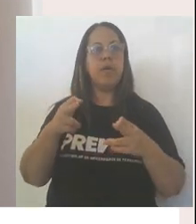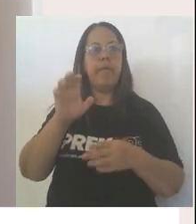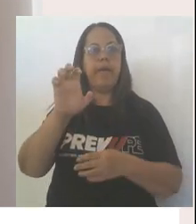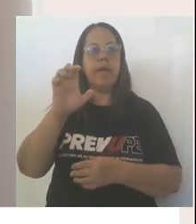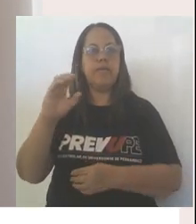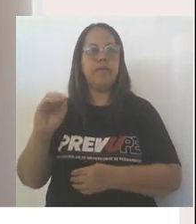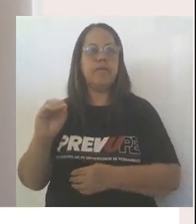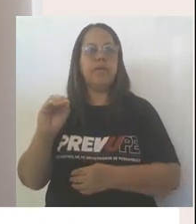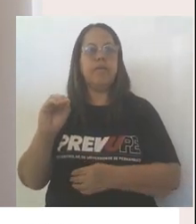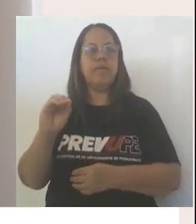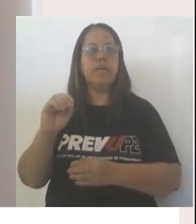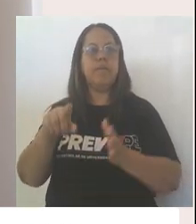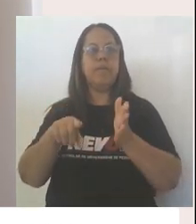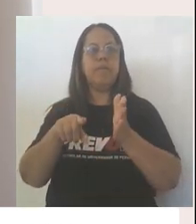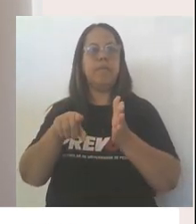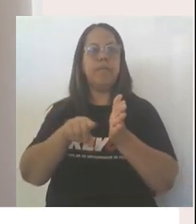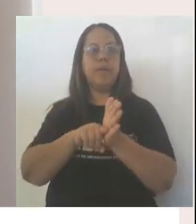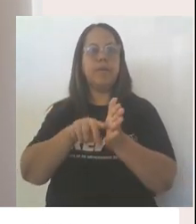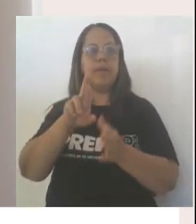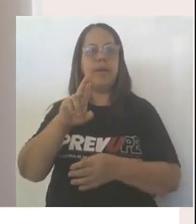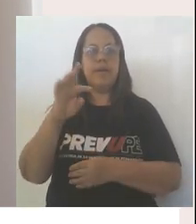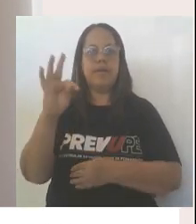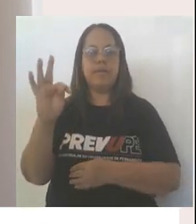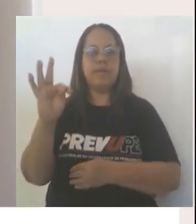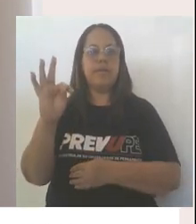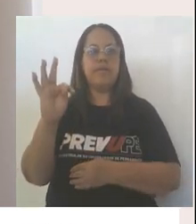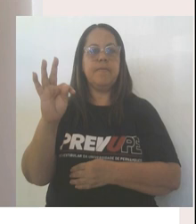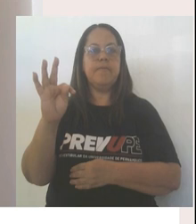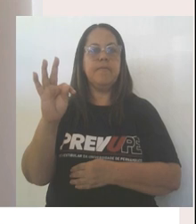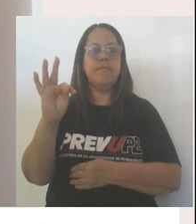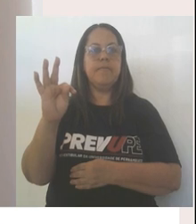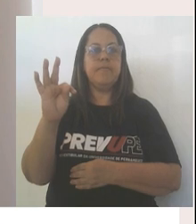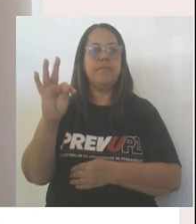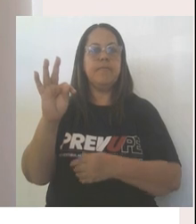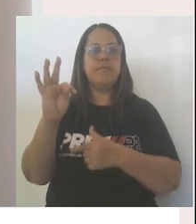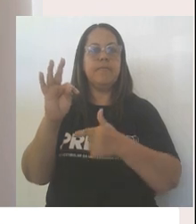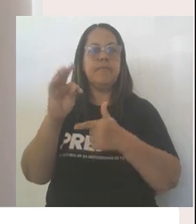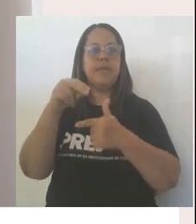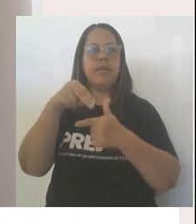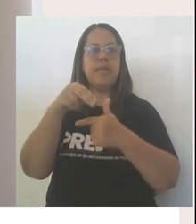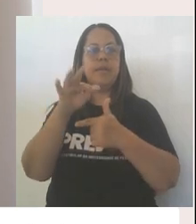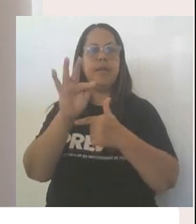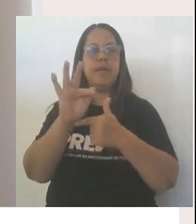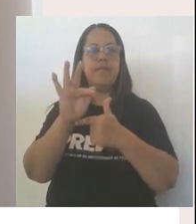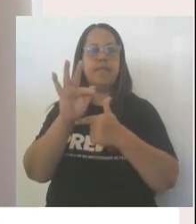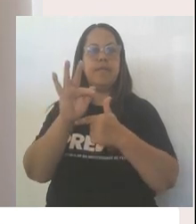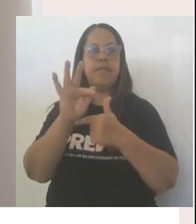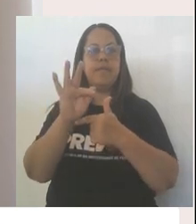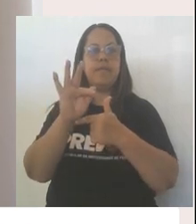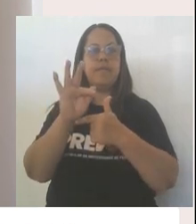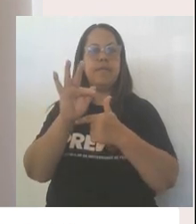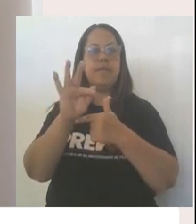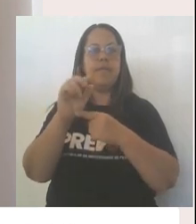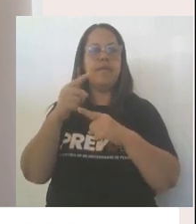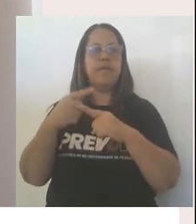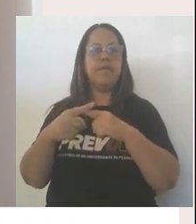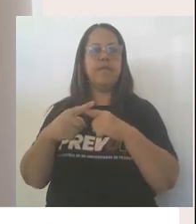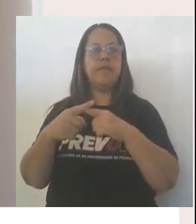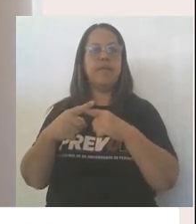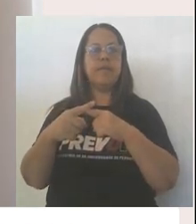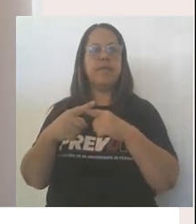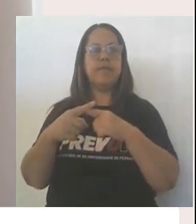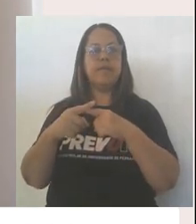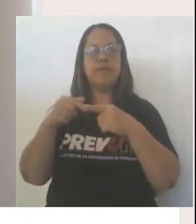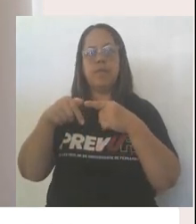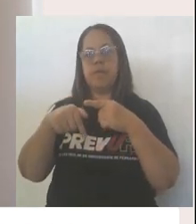E0 menos RT sobre NF vezes o logaritmo